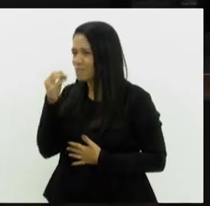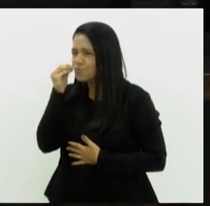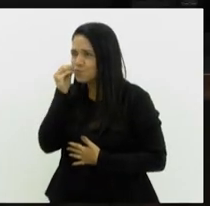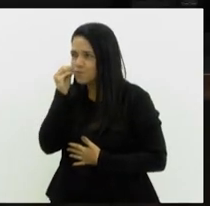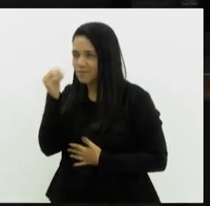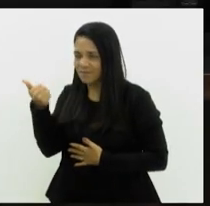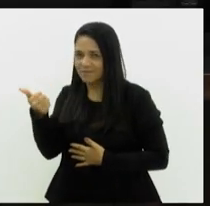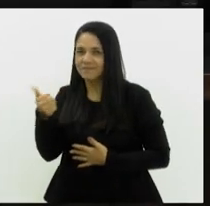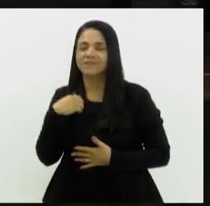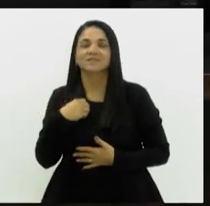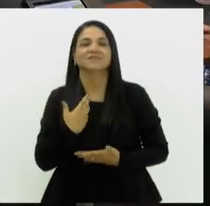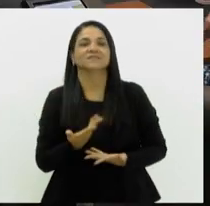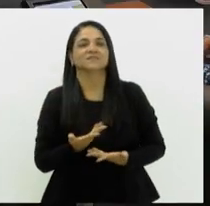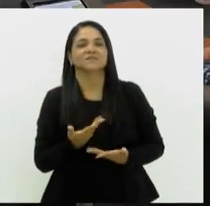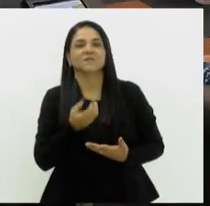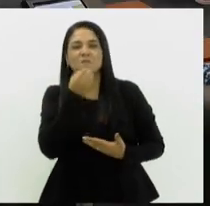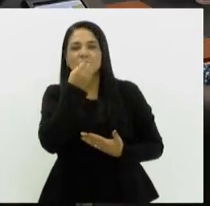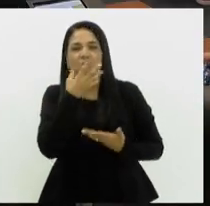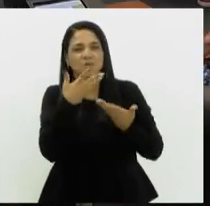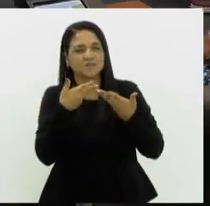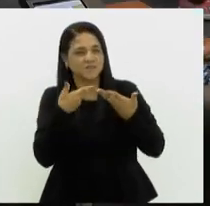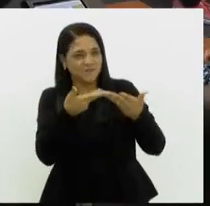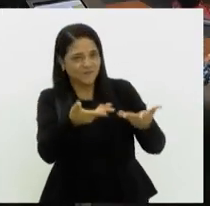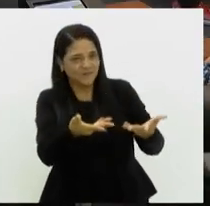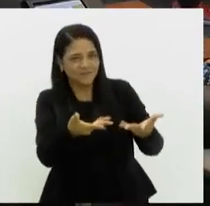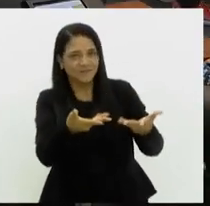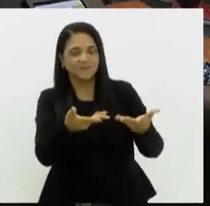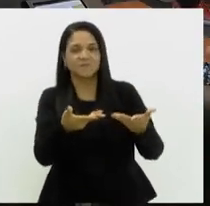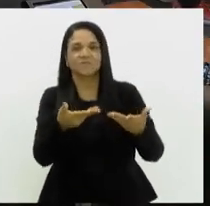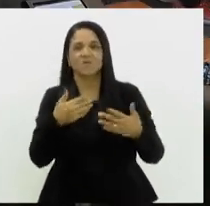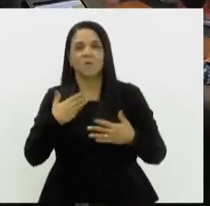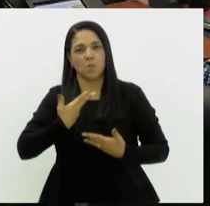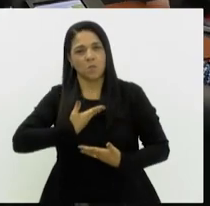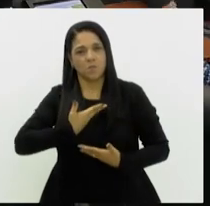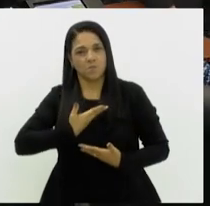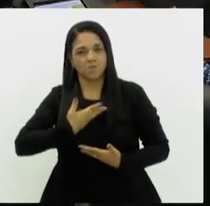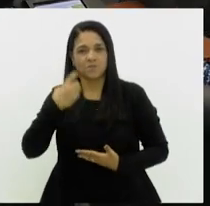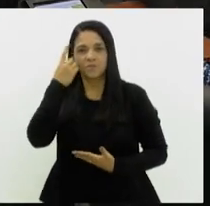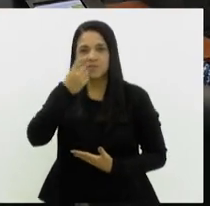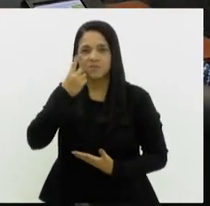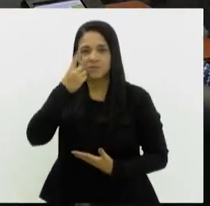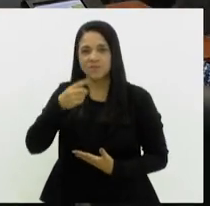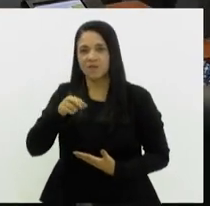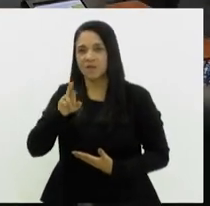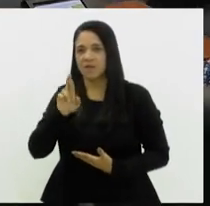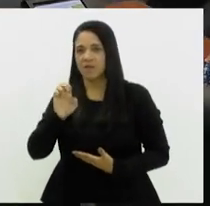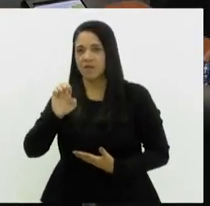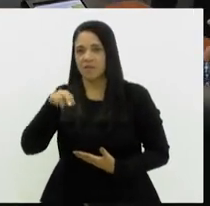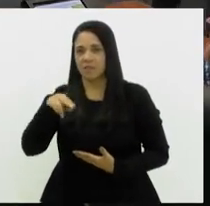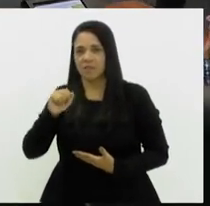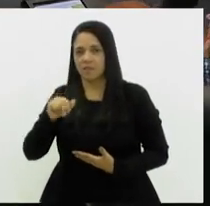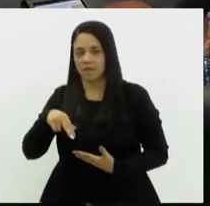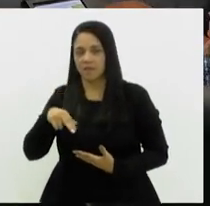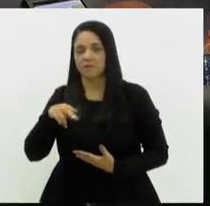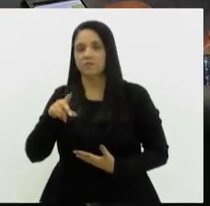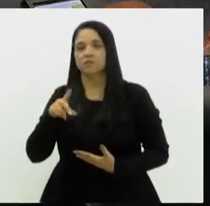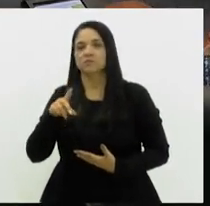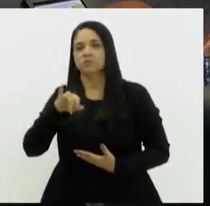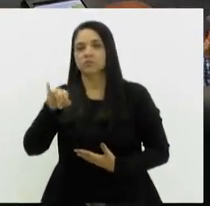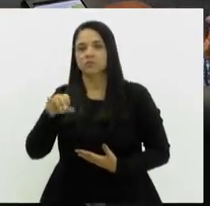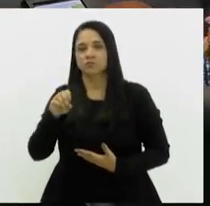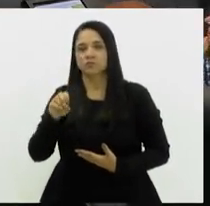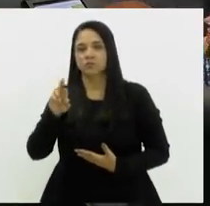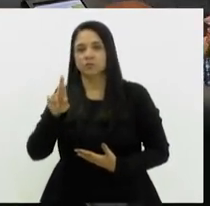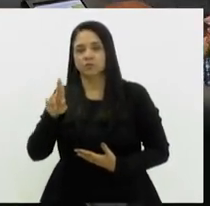Gostaria de dar boas-vindas ao companheiro deputado Renan Jordi, já se faz presente aqui na